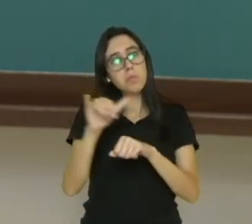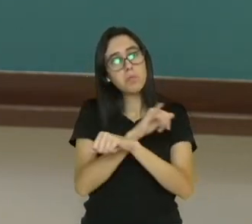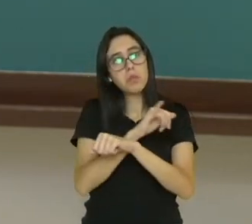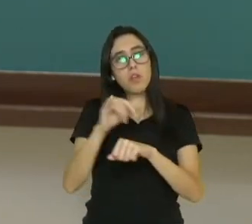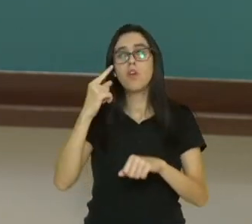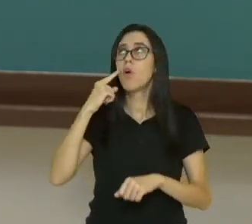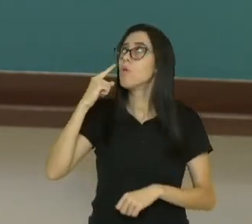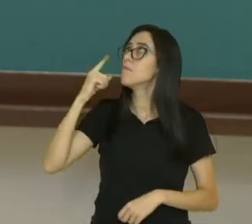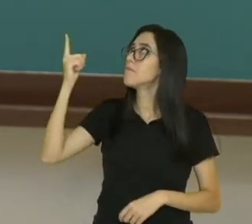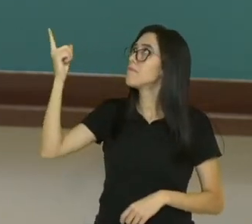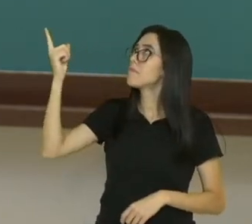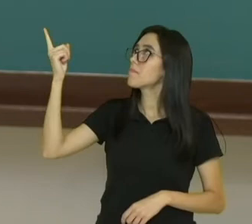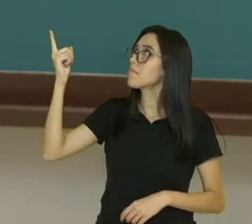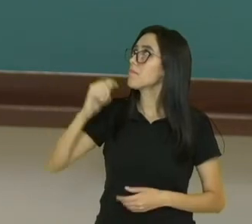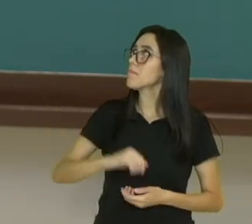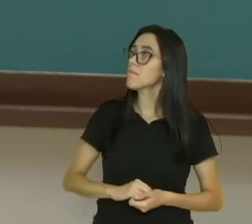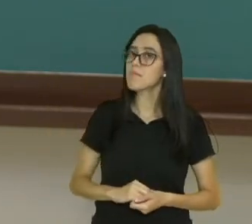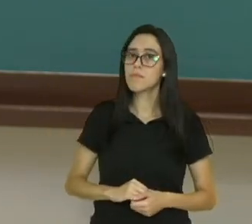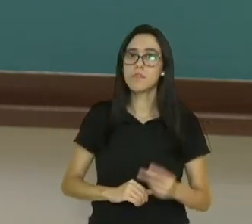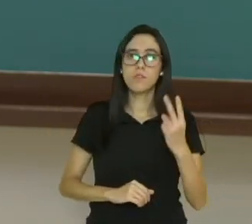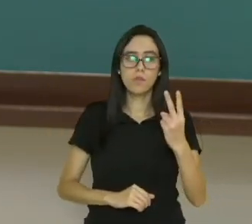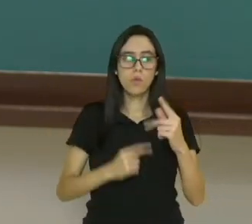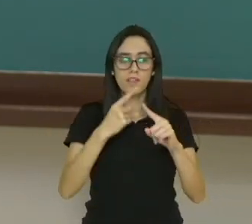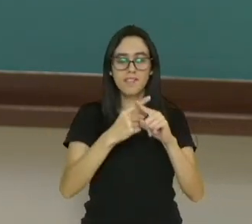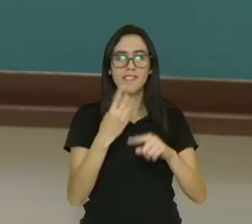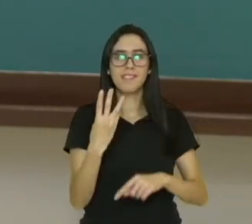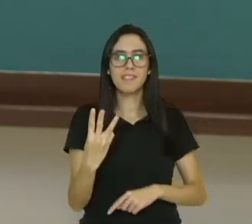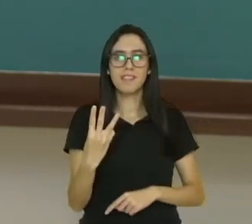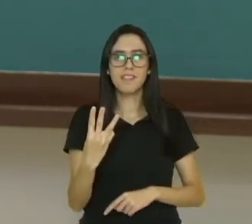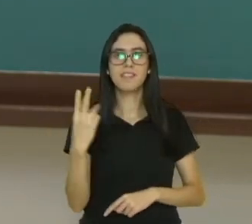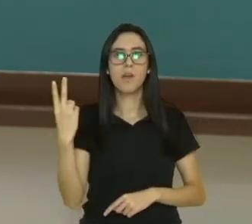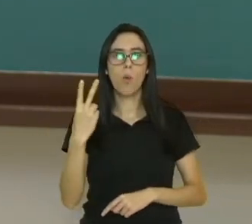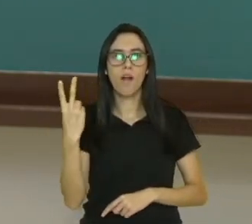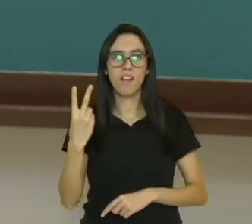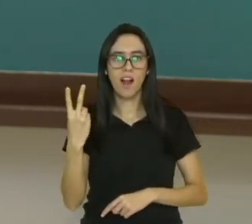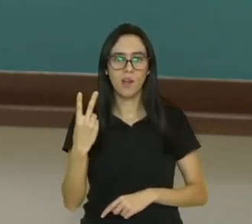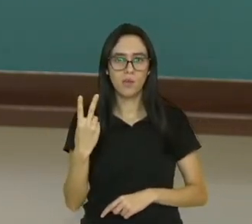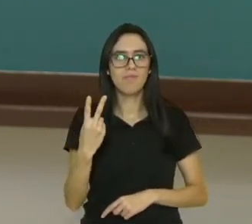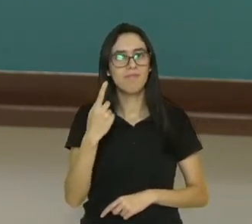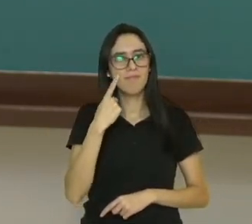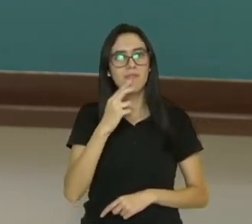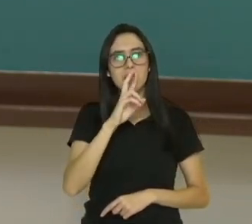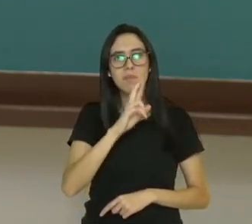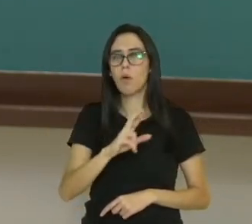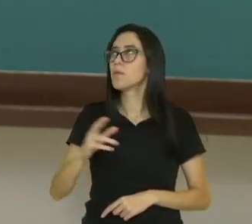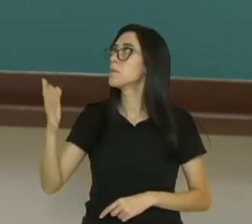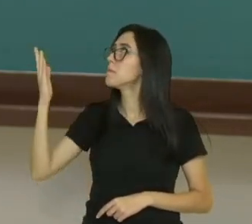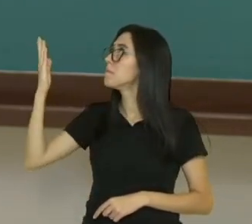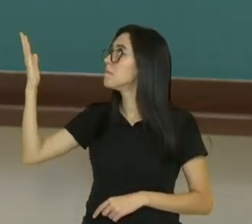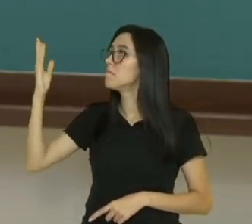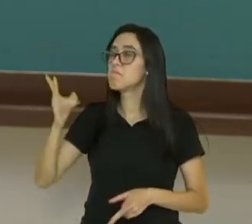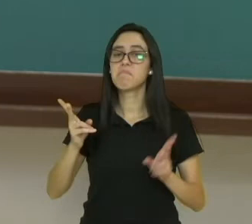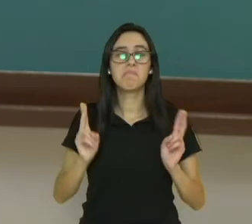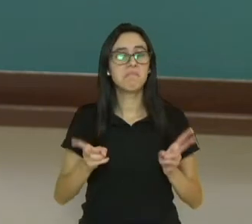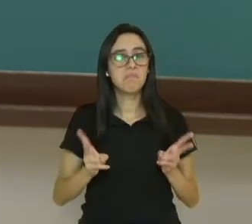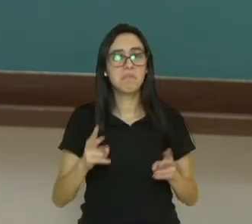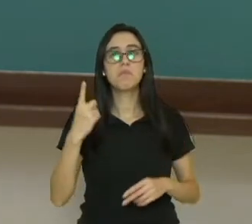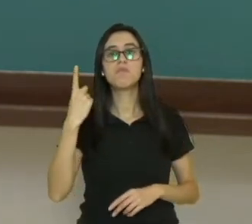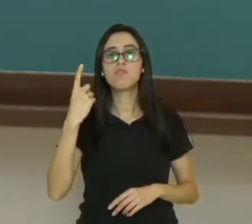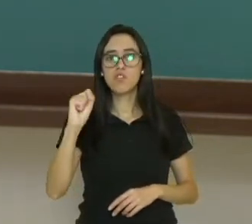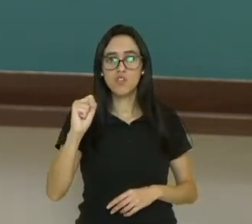repetiu 2 vezes, ele é igual a 3 ao quadrado. Como 3 ao quadrado é 9, 2 vezes 9 dá o mesmo,